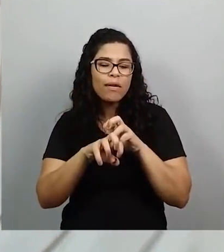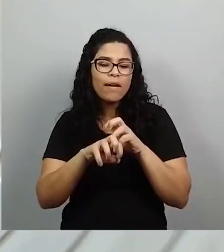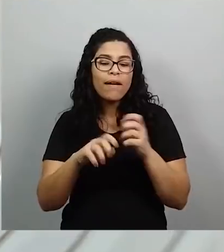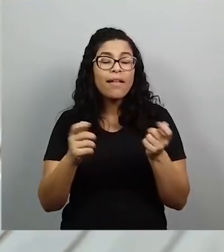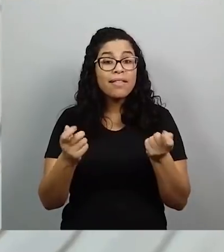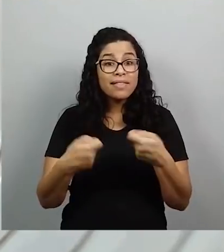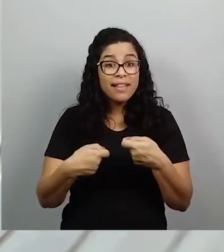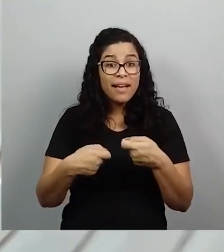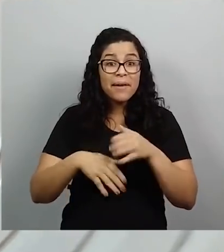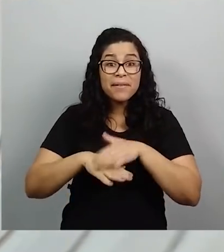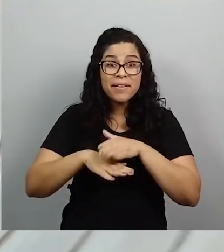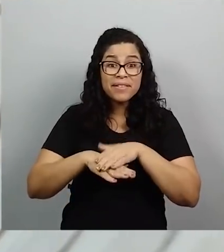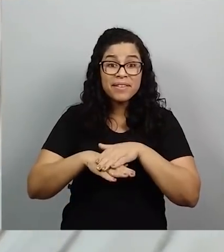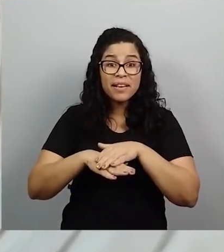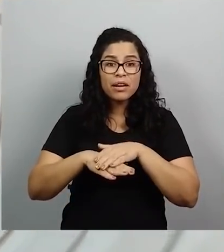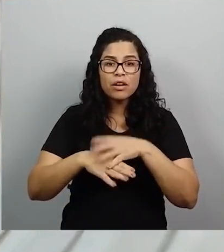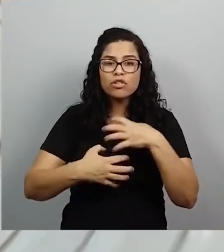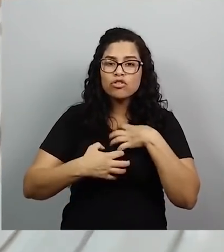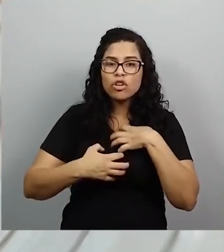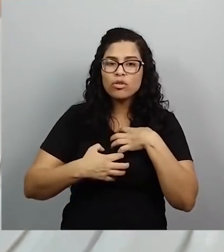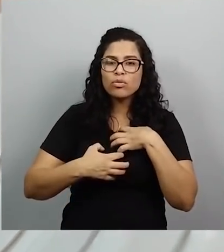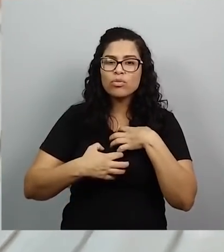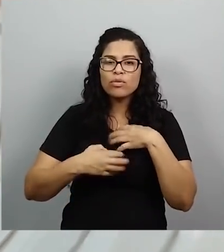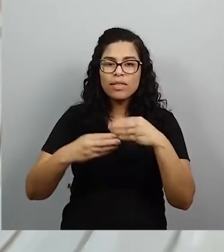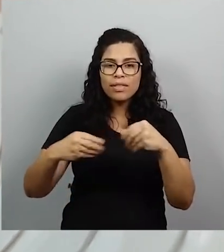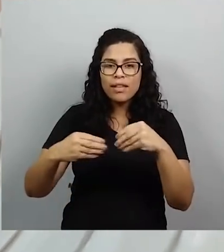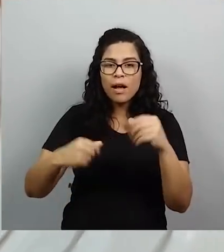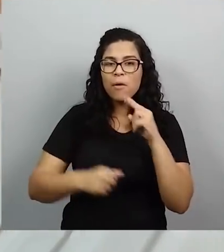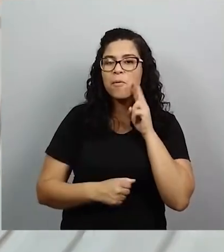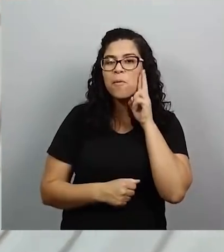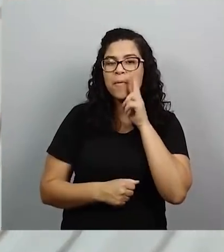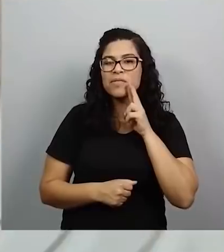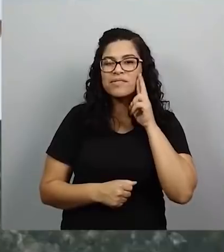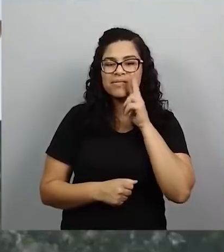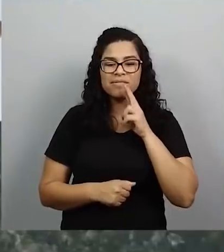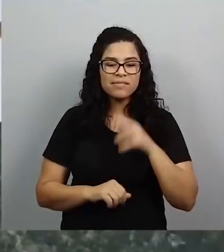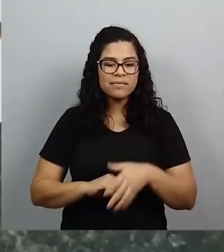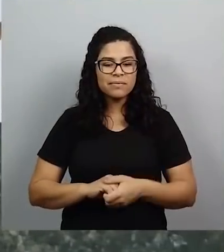E olha só, eu encontrei uma terra que tem um tom de rosa.